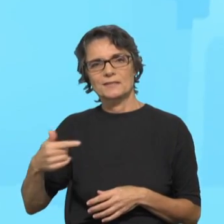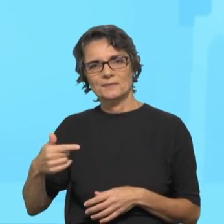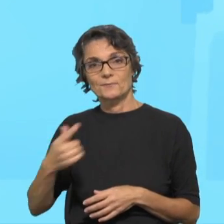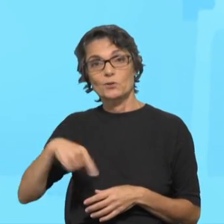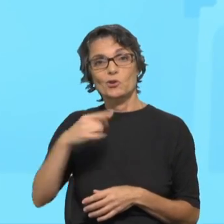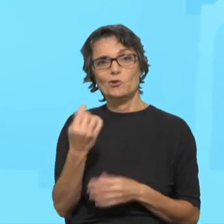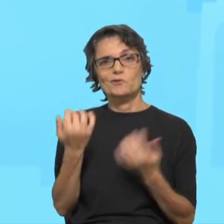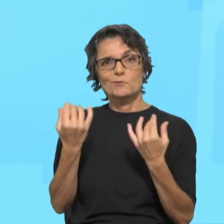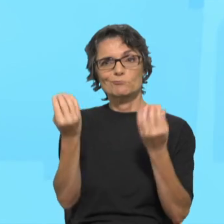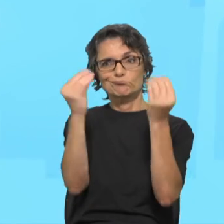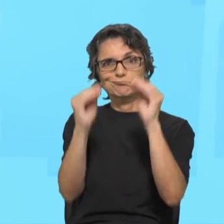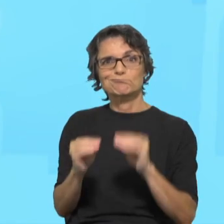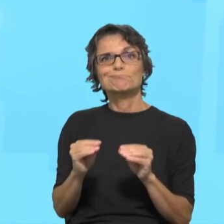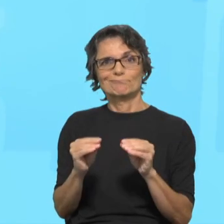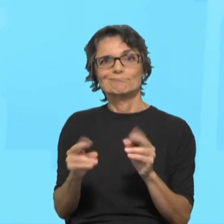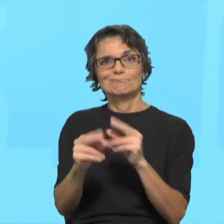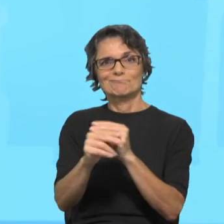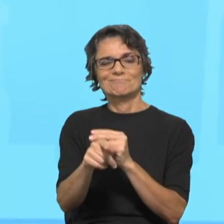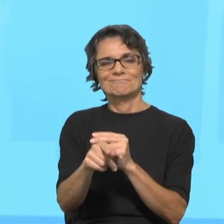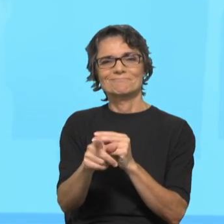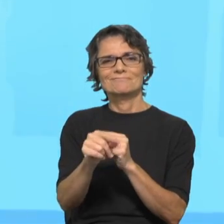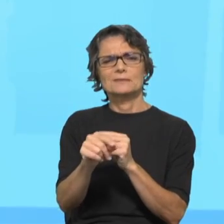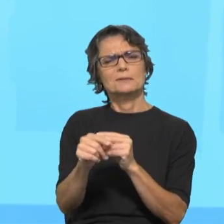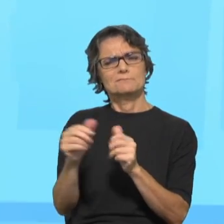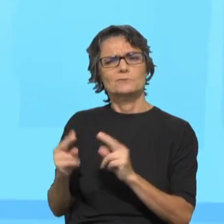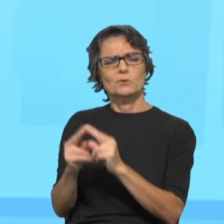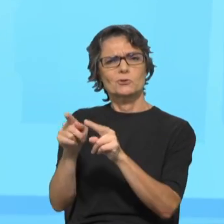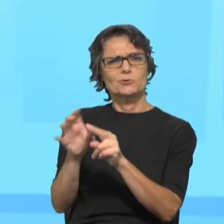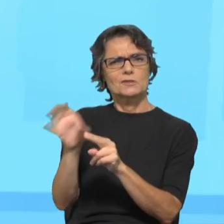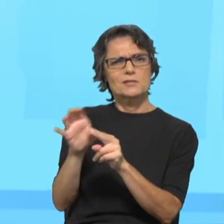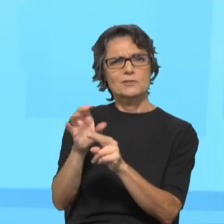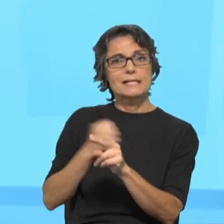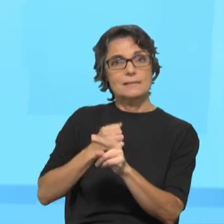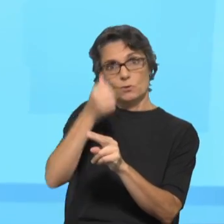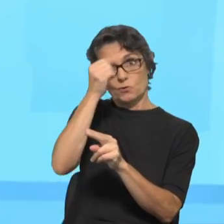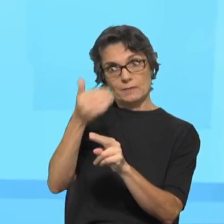atualizamos a cada momento a informação também sobre este Encontro Nacional que decorre este sábado e